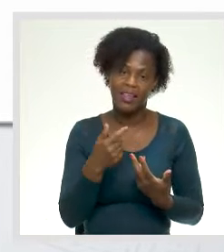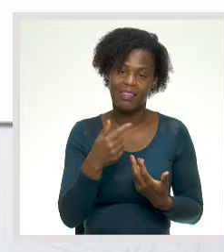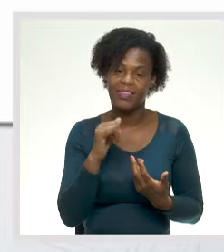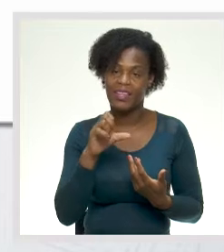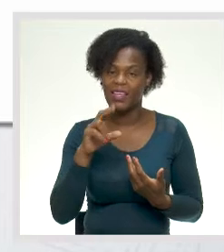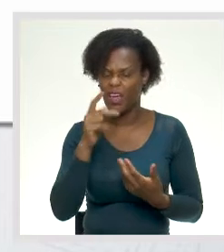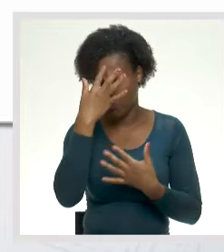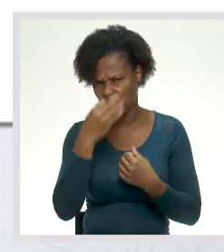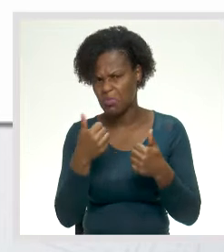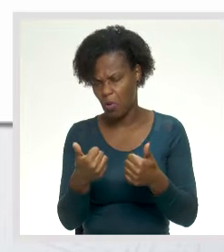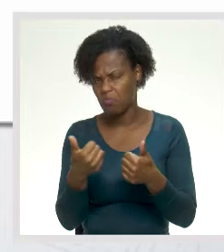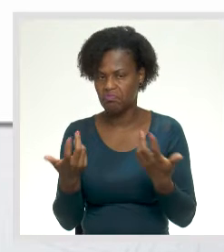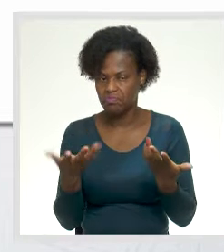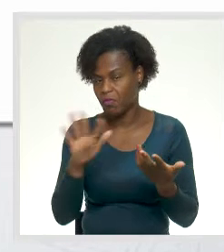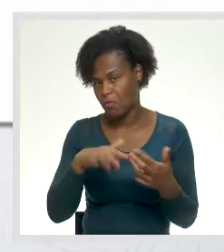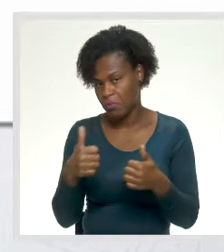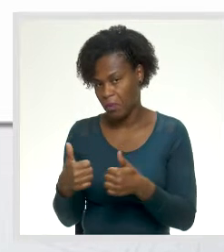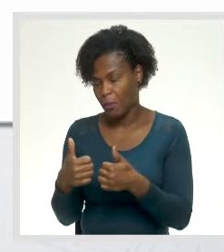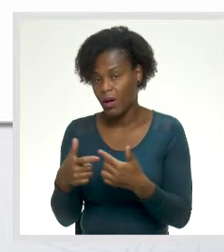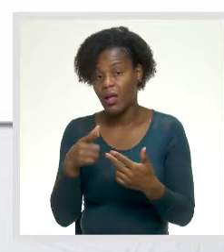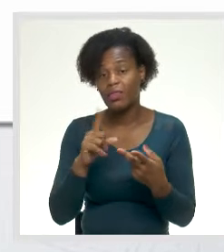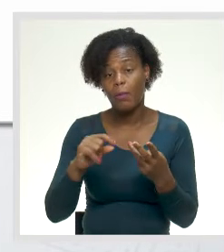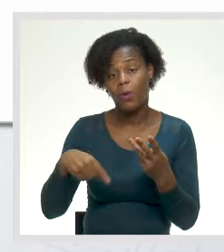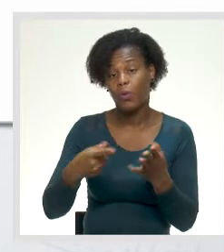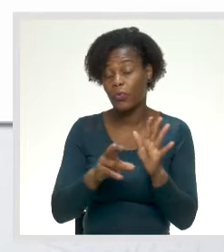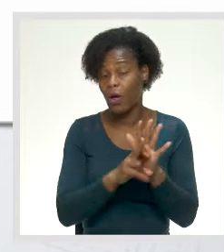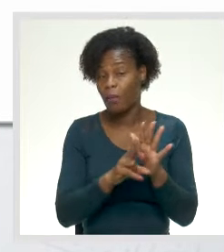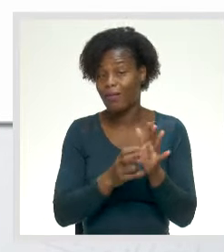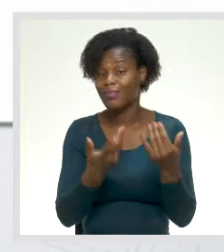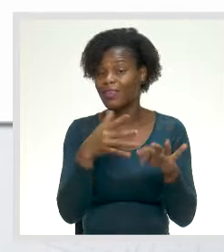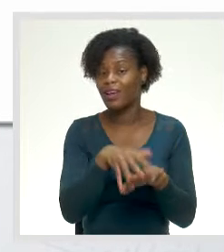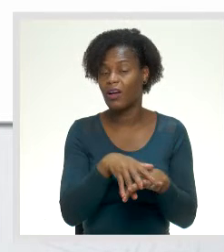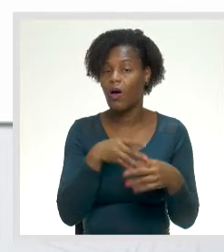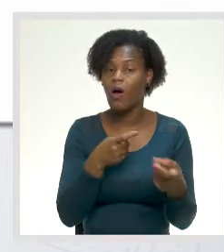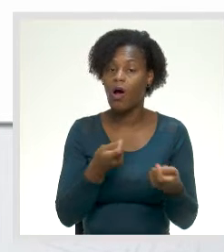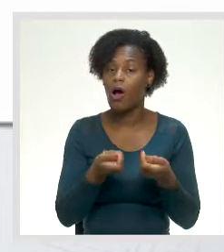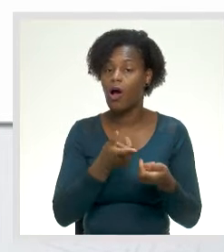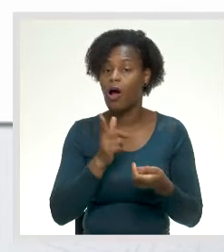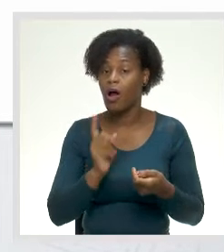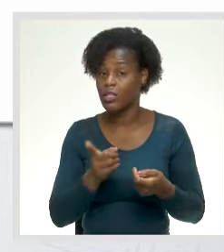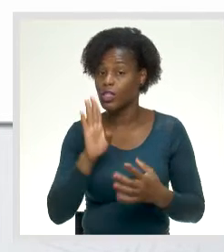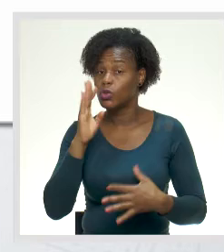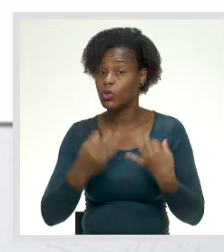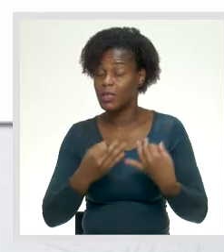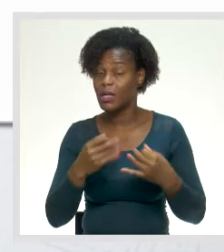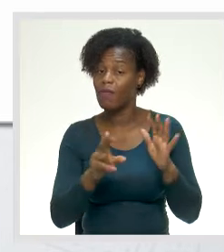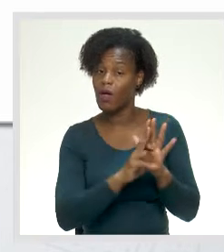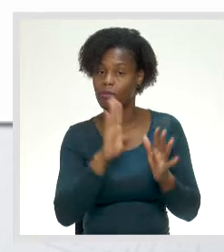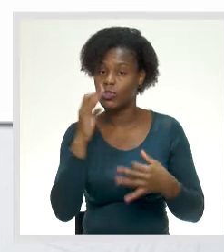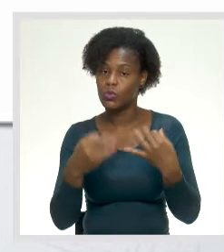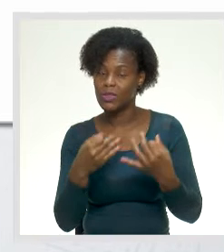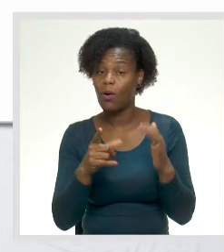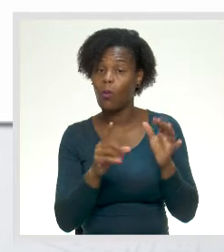boas maneiras. E as normas que integram a ordem jurídica são normas